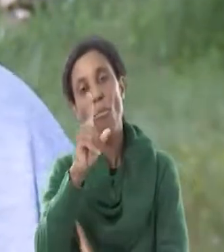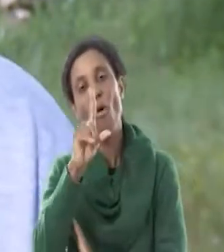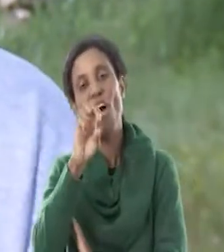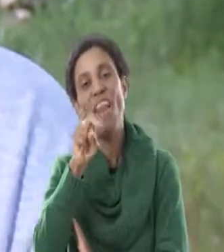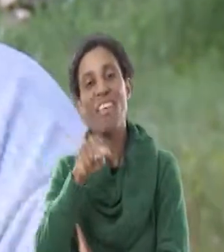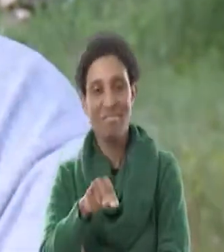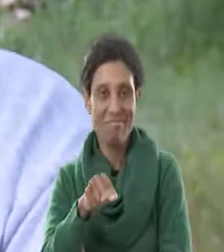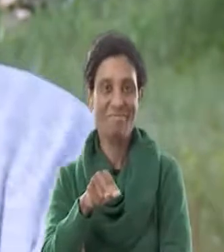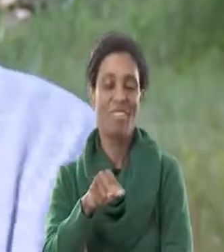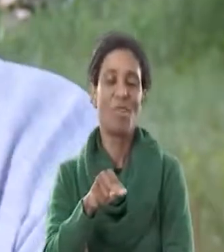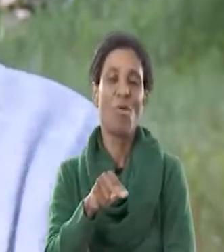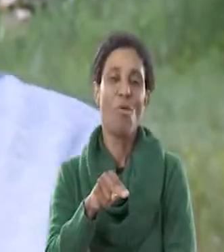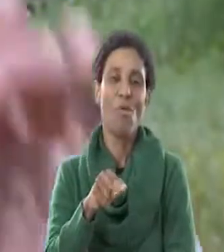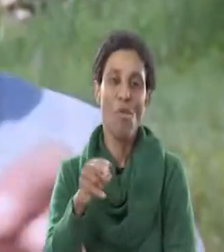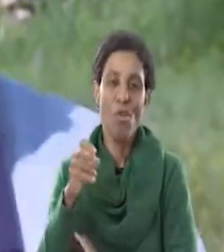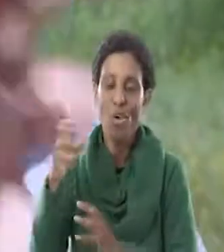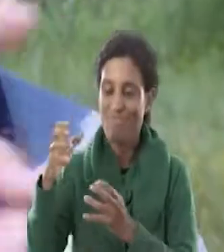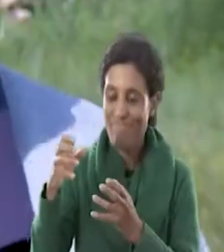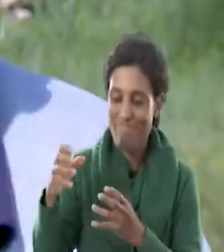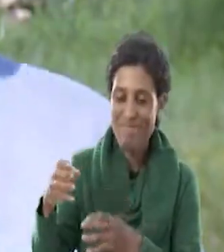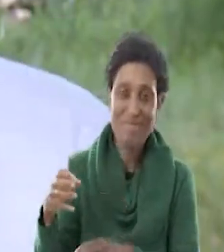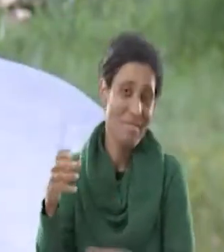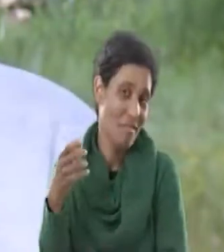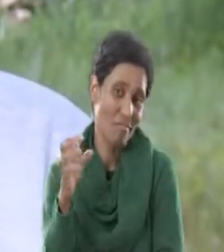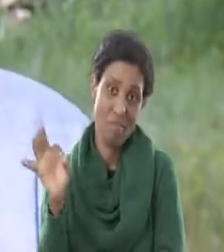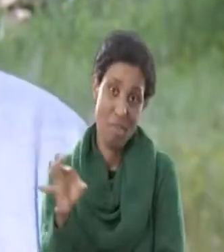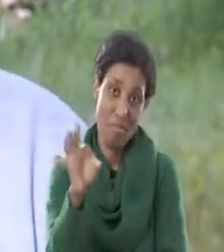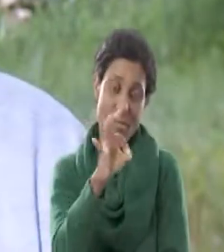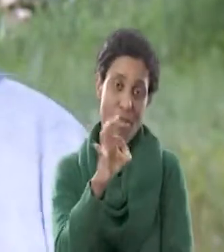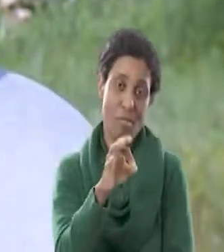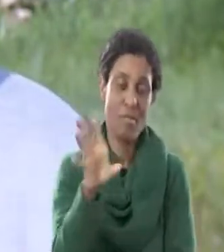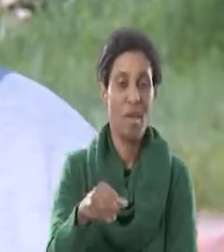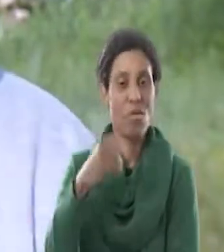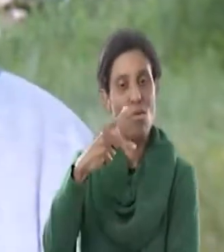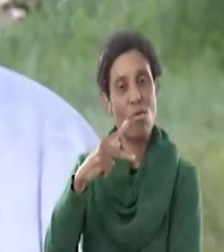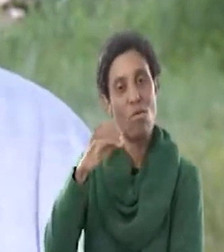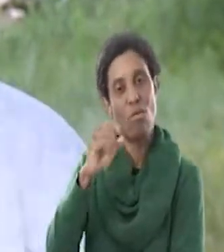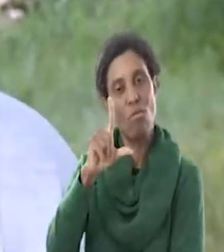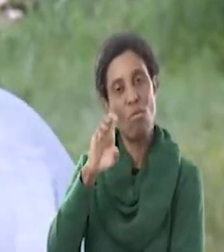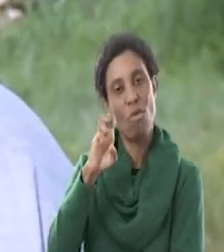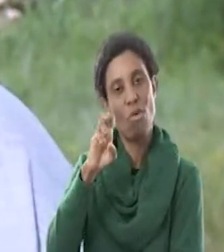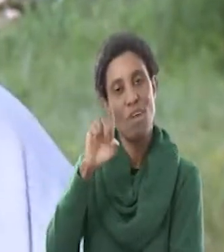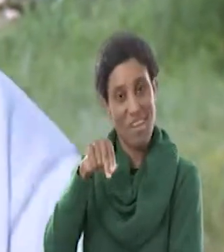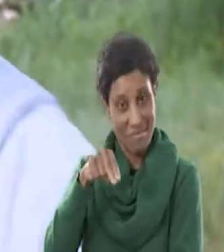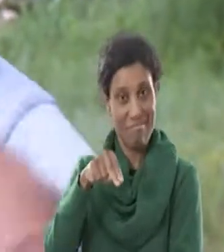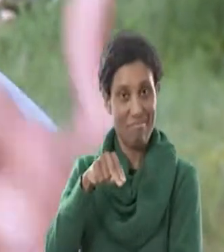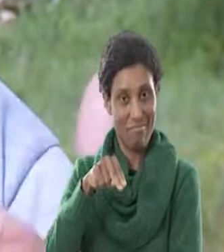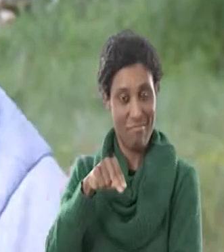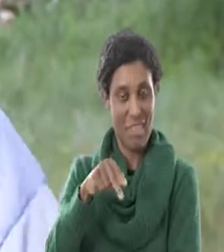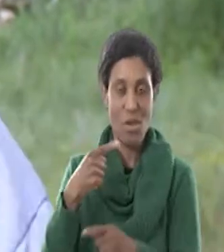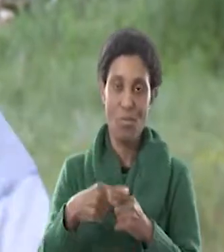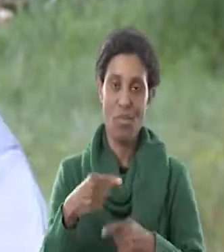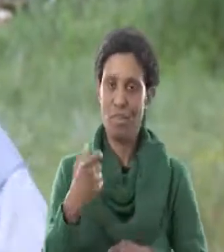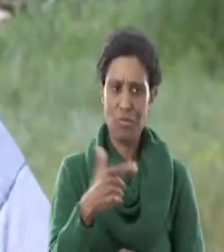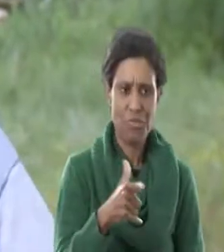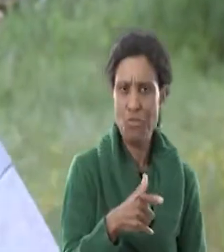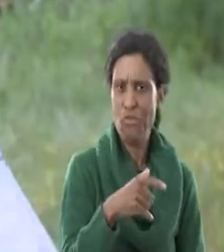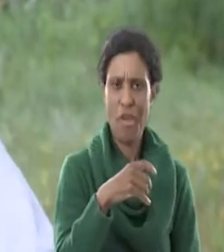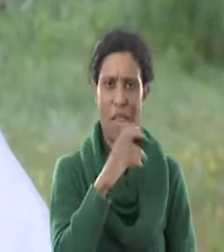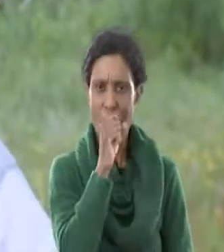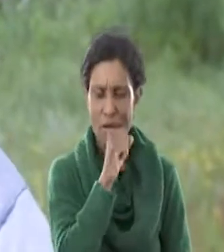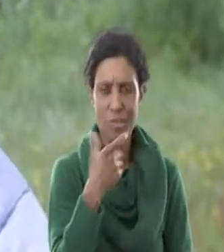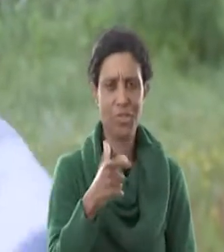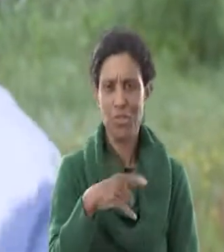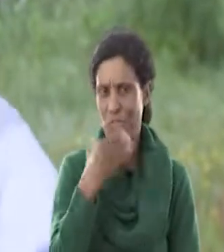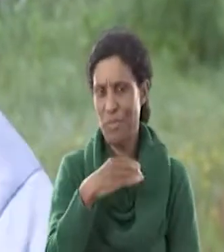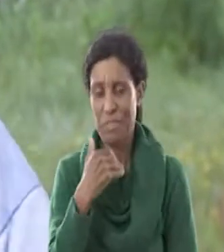abelha. Então não pode pegar um cotonete folhinha, por exemplo. Então ela faz esse trabalho. E aí tu tem uma produção de laranja. Senão não tem laranja,